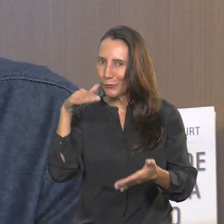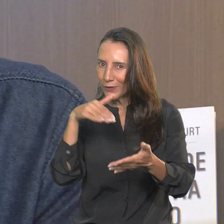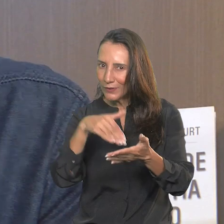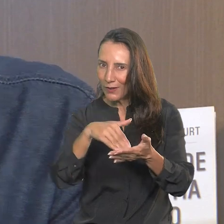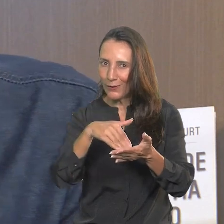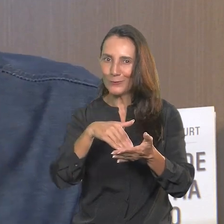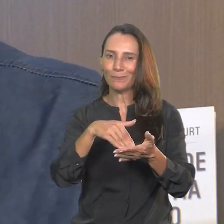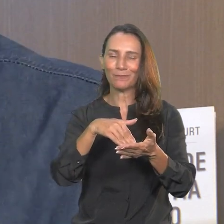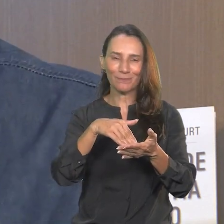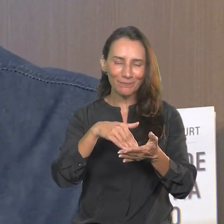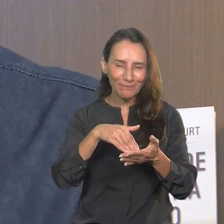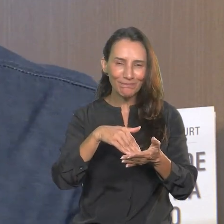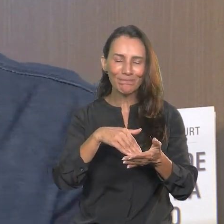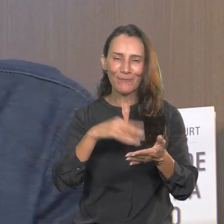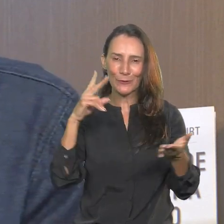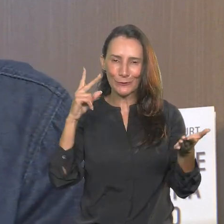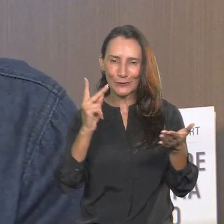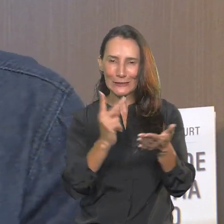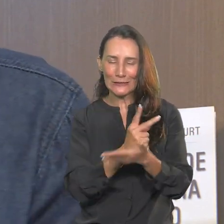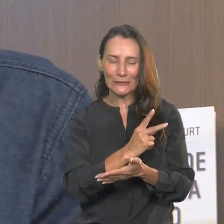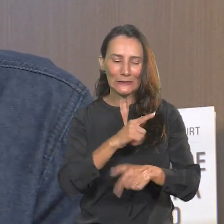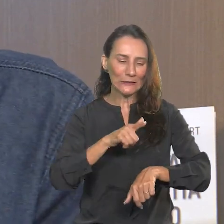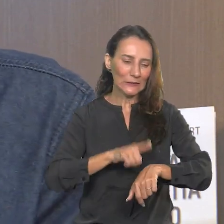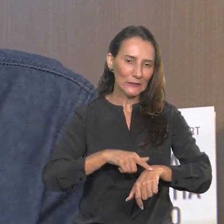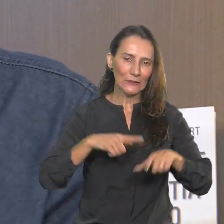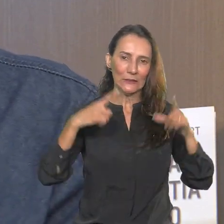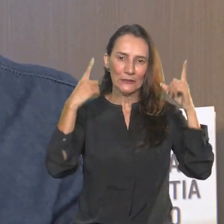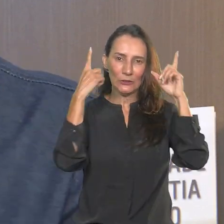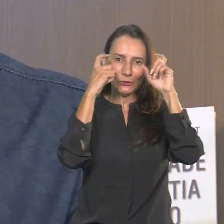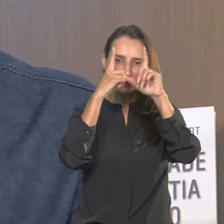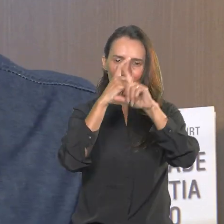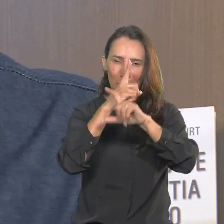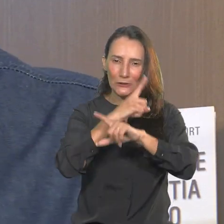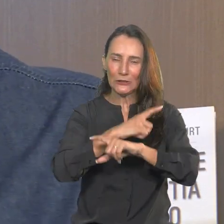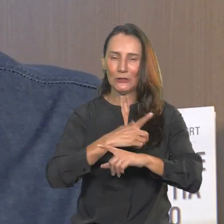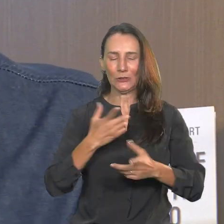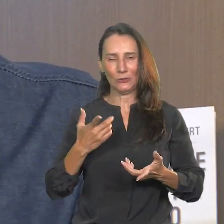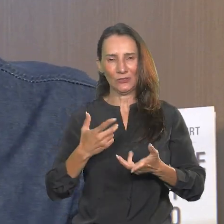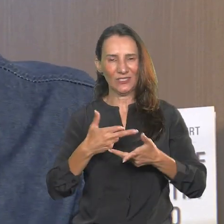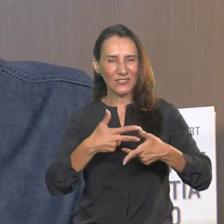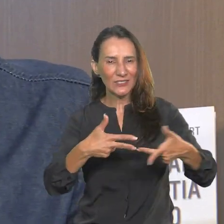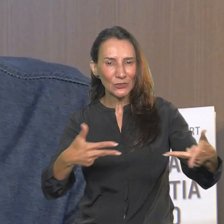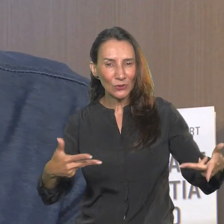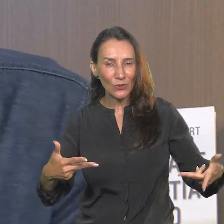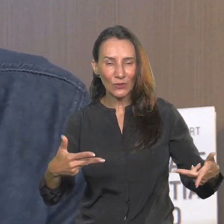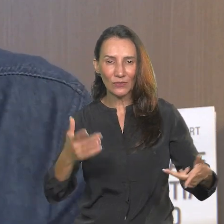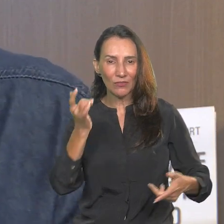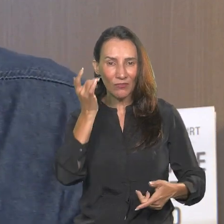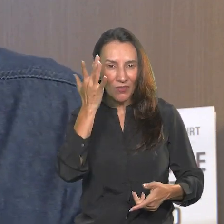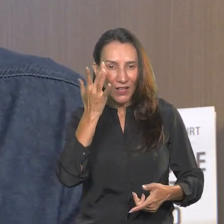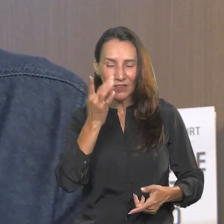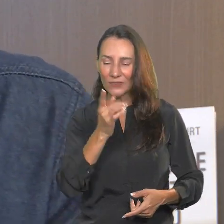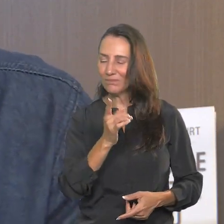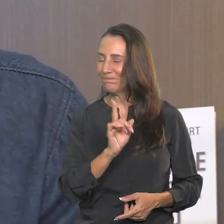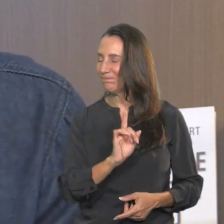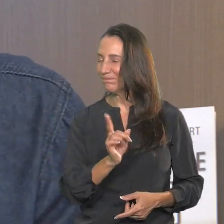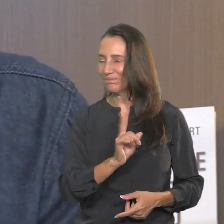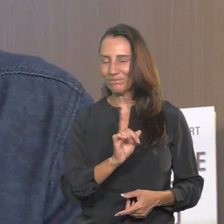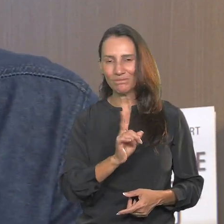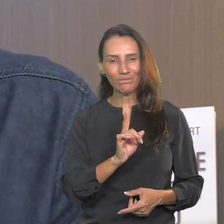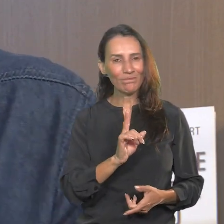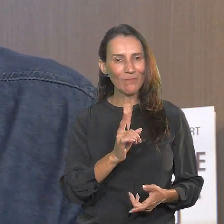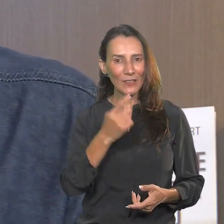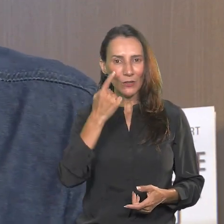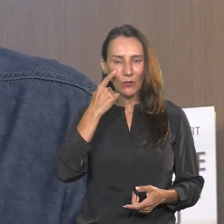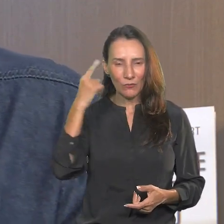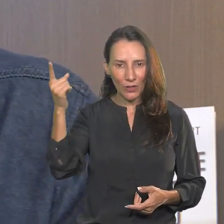tempos, quer dizer, virão tempos difíceis, as coisas não vão ficar fáceis. Você não está vendo